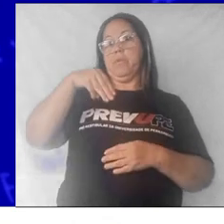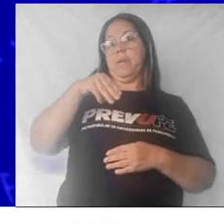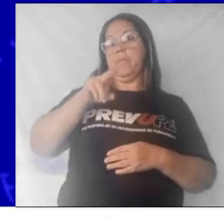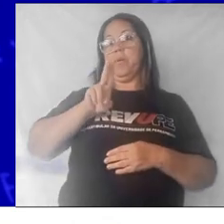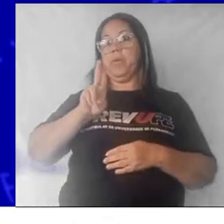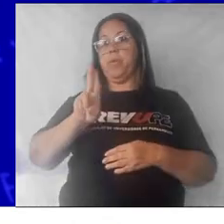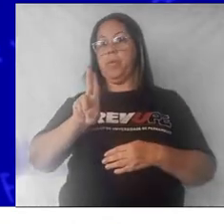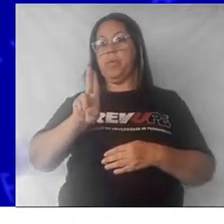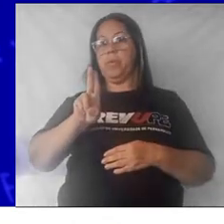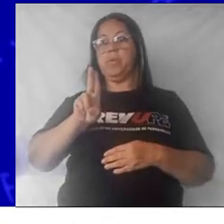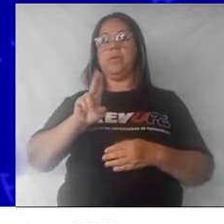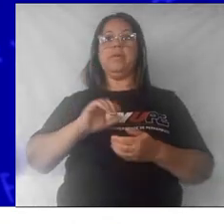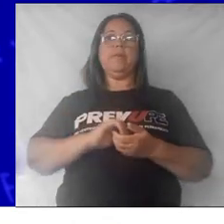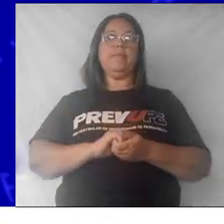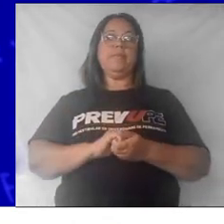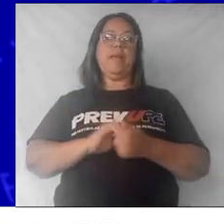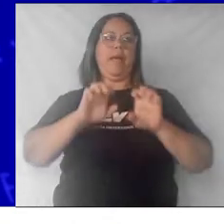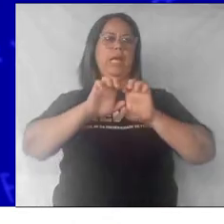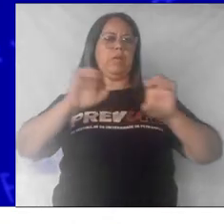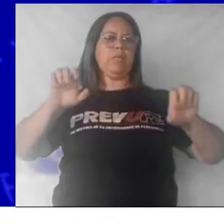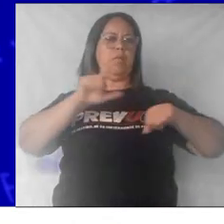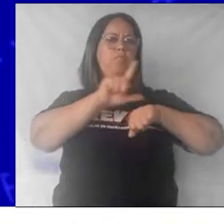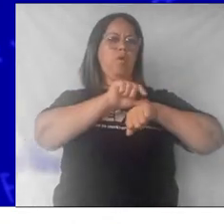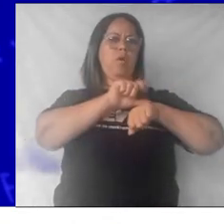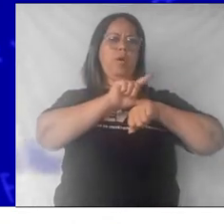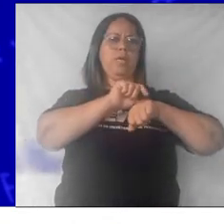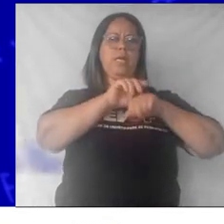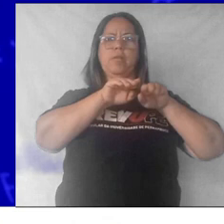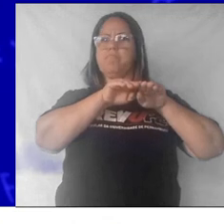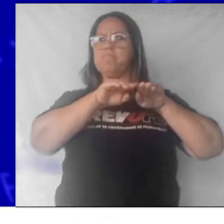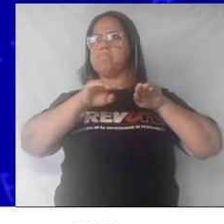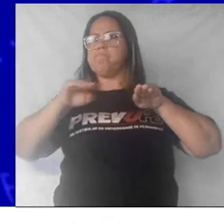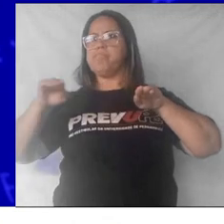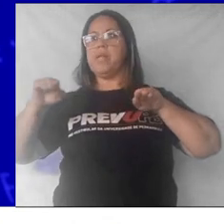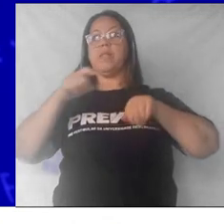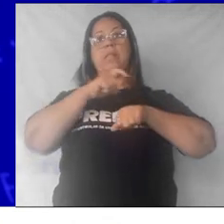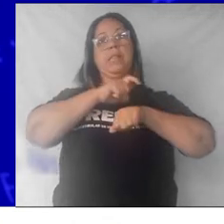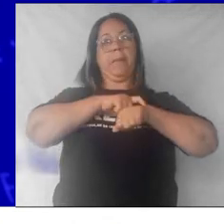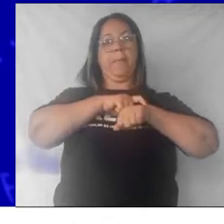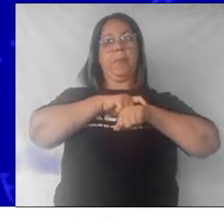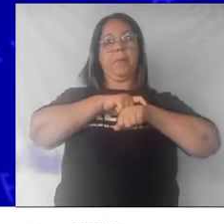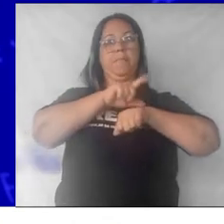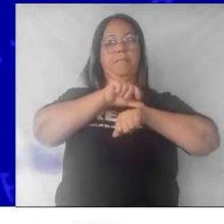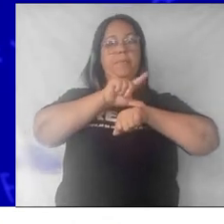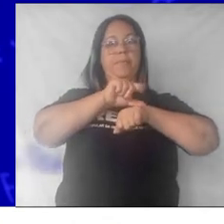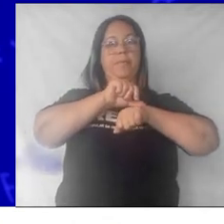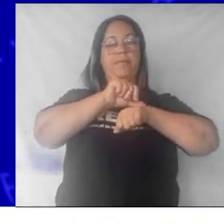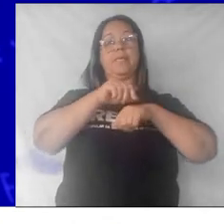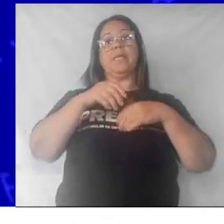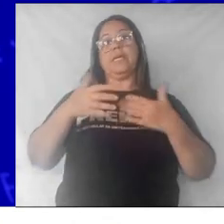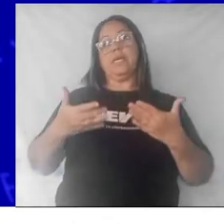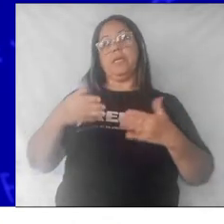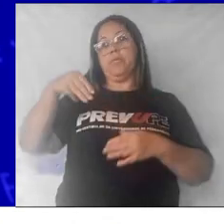uniforme, a equação horária é uma função linear do tempo, ao passo que